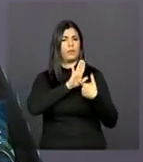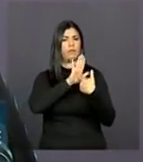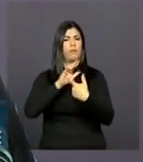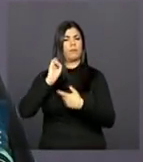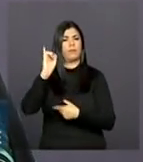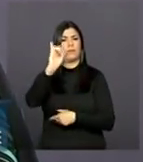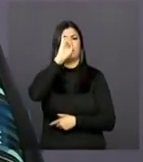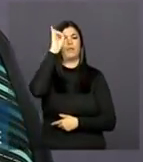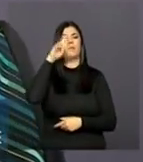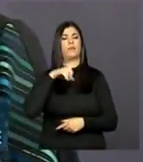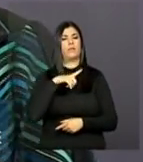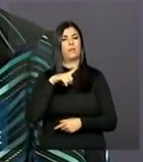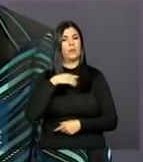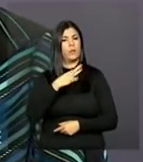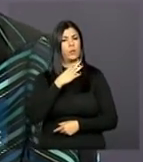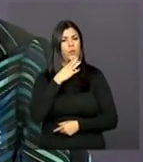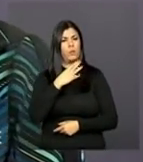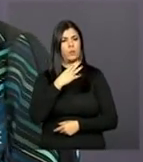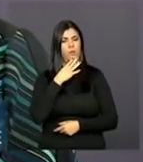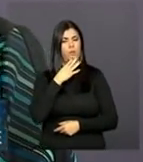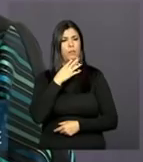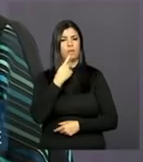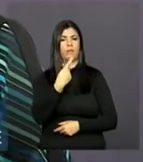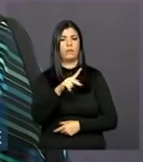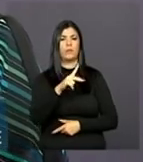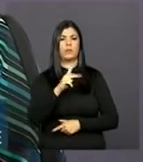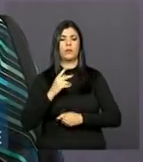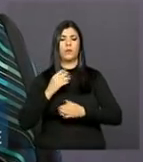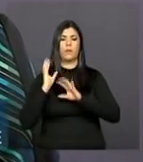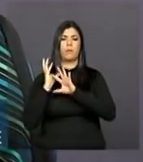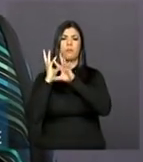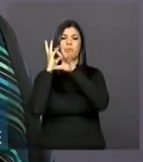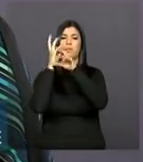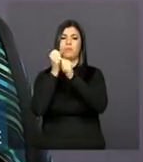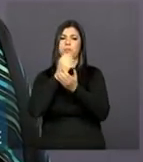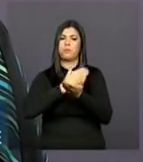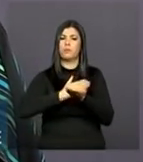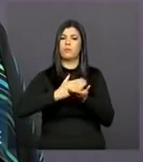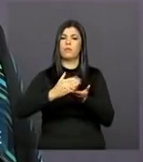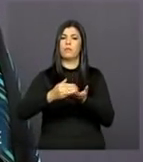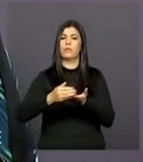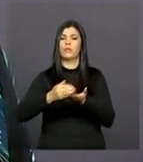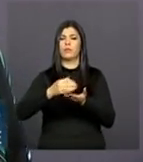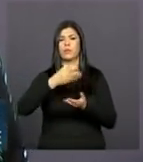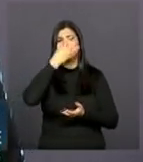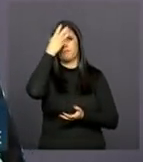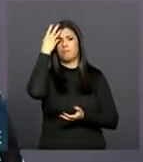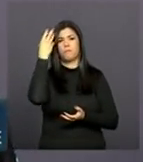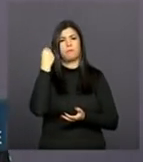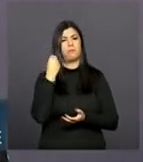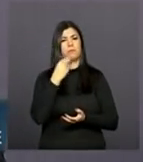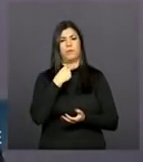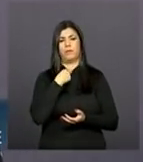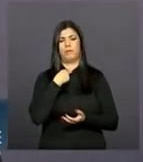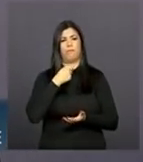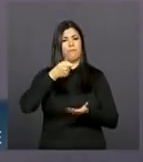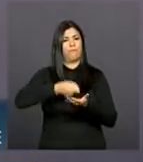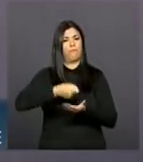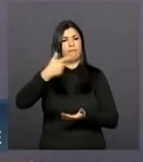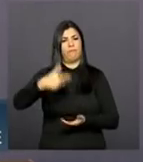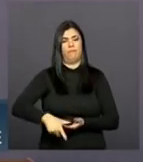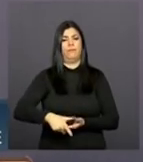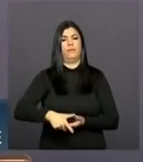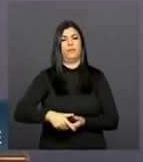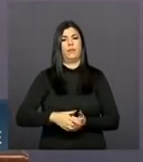a importância do conhecimento desse período para não mais deixá-lo se repetir nós devemos